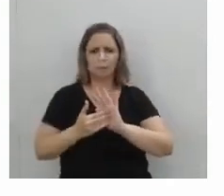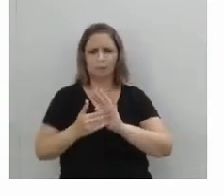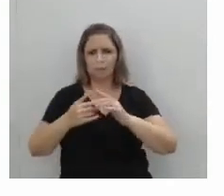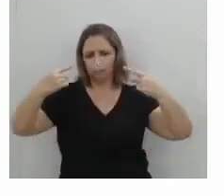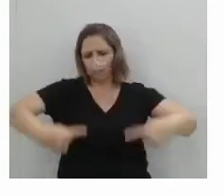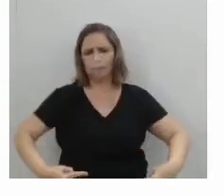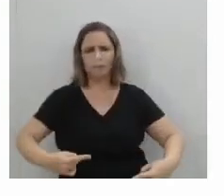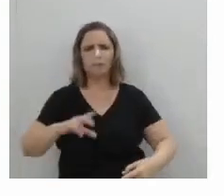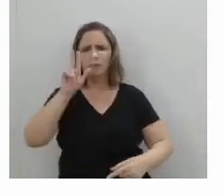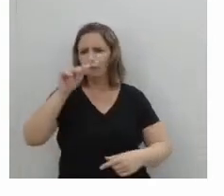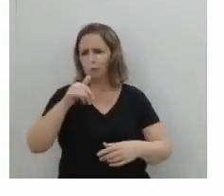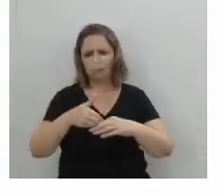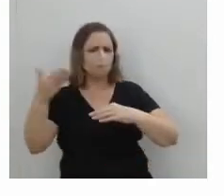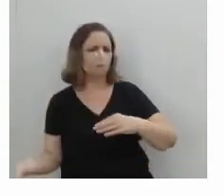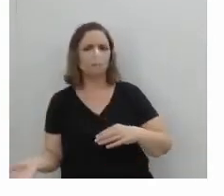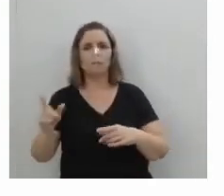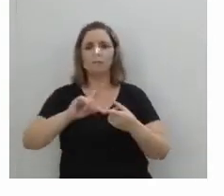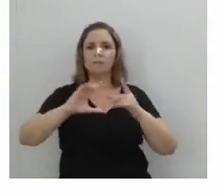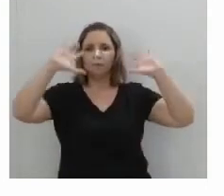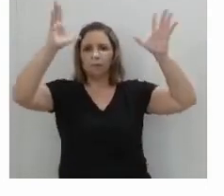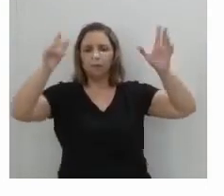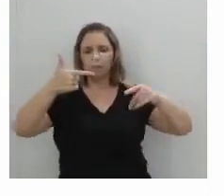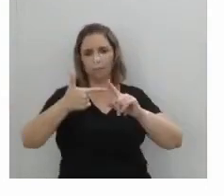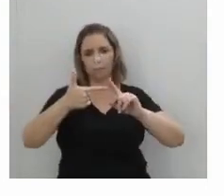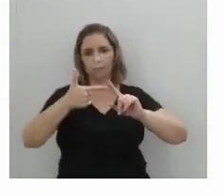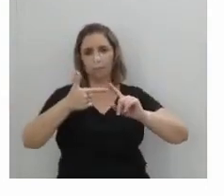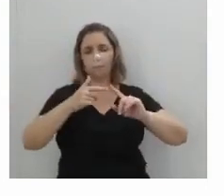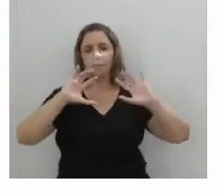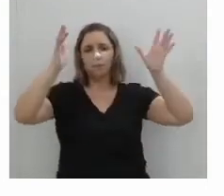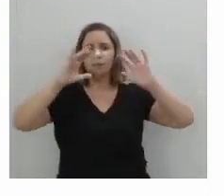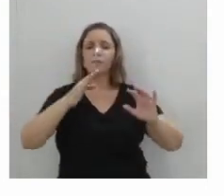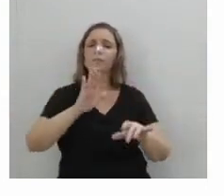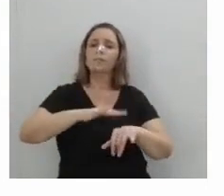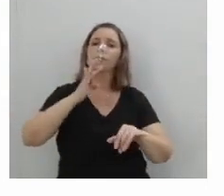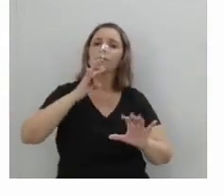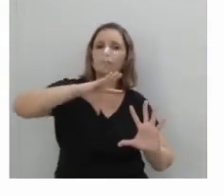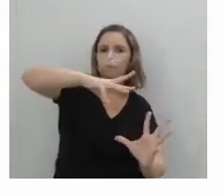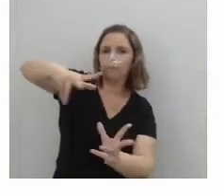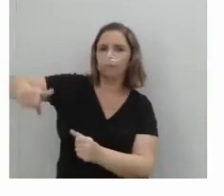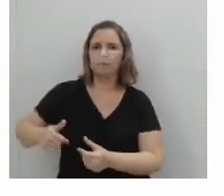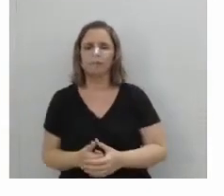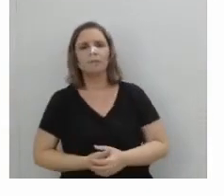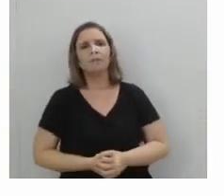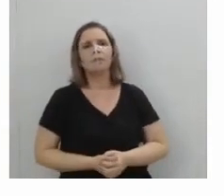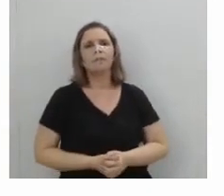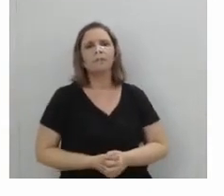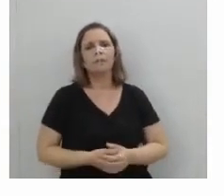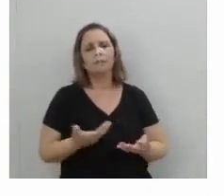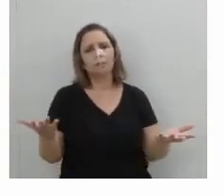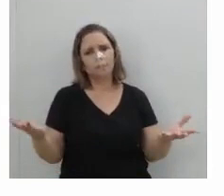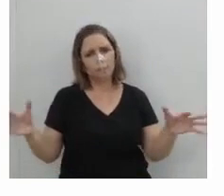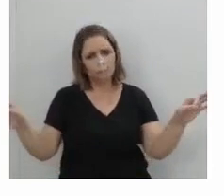olímpicas, nunca teve fora. E a segunda é que o voleibol é o segundo esporte mais conhecido no mundo, ele só perde para o futebol.